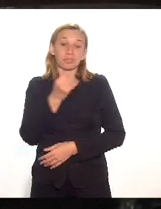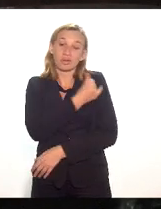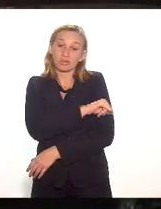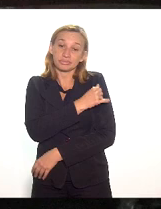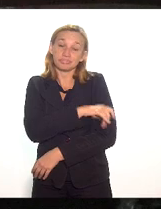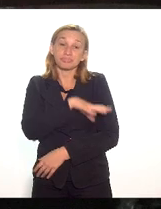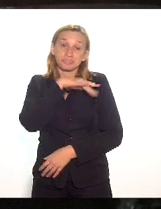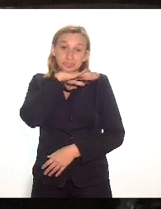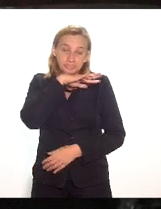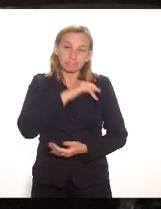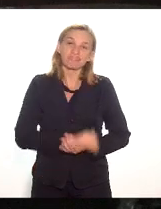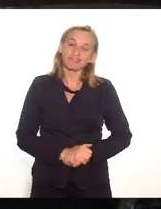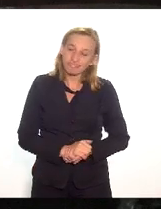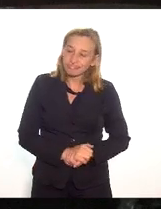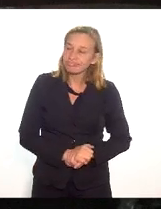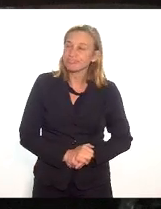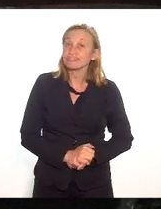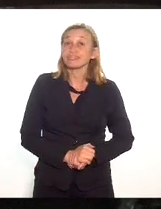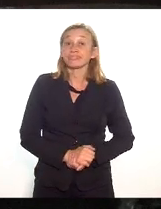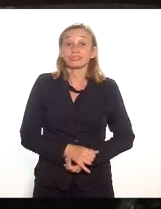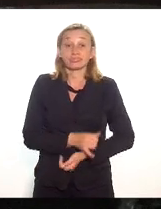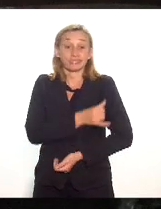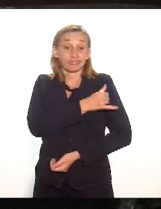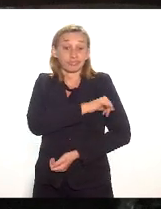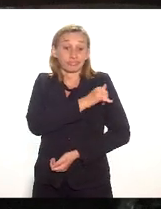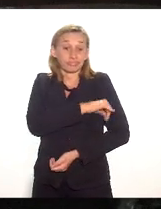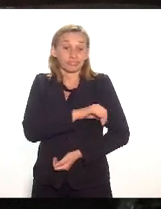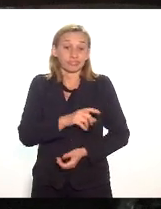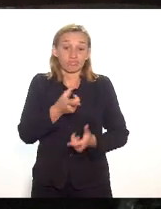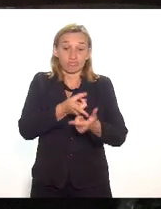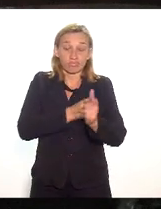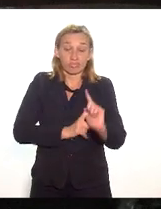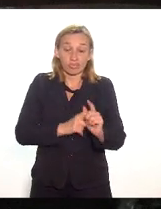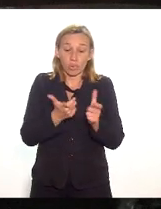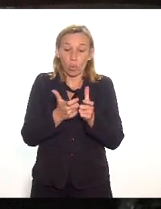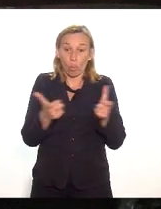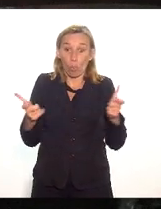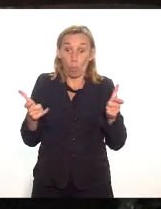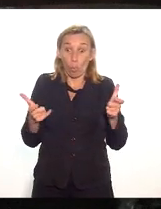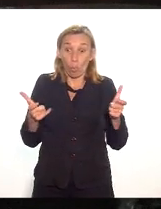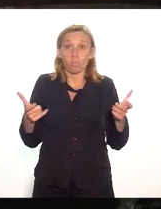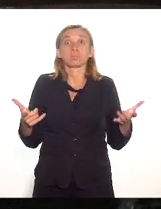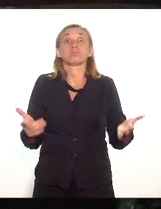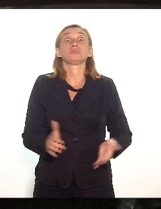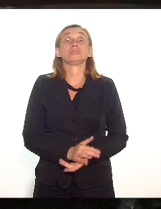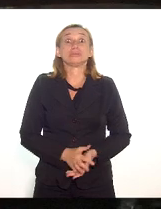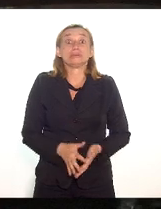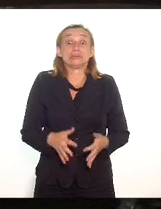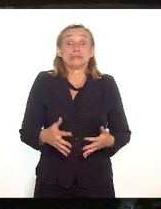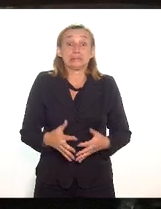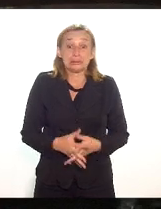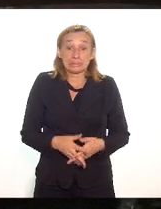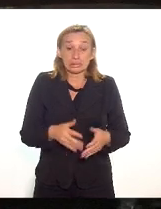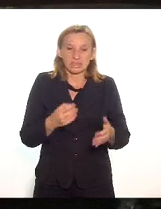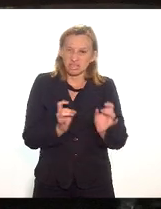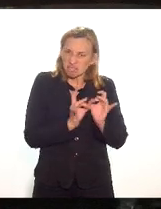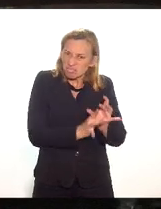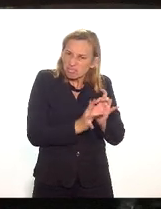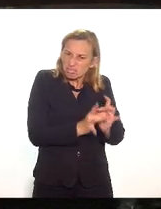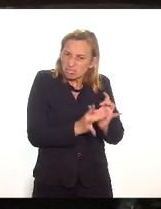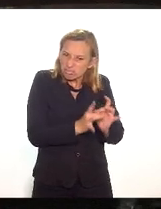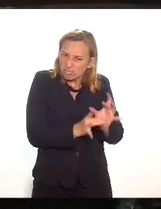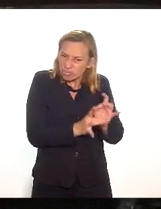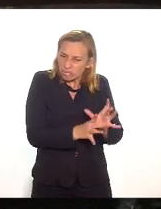caos, sabe que o Rio de Janeiro tem uma dívida enorme e que a tentativa de vender a SEDAI